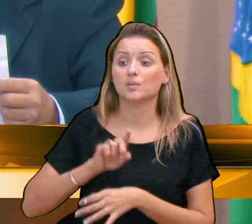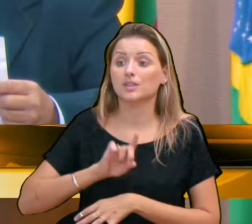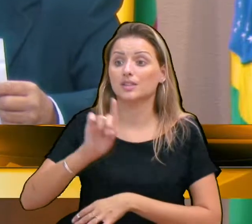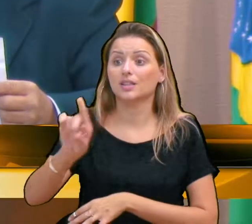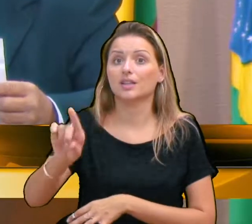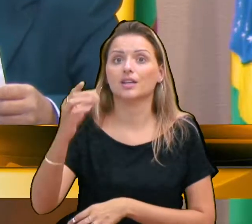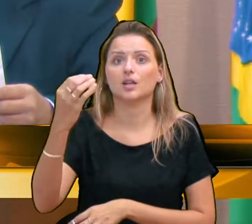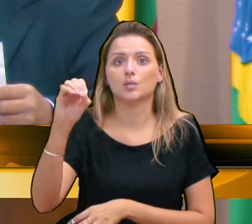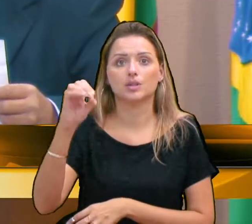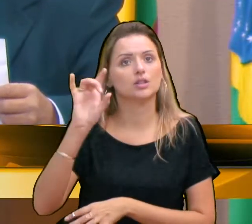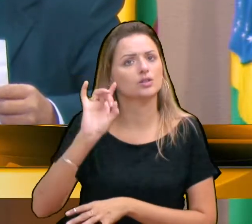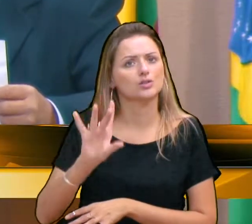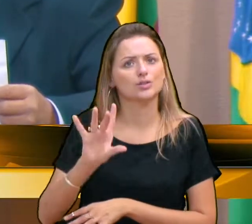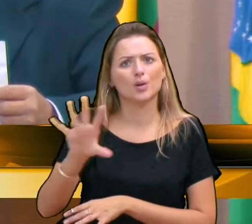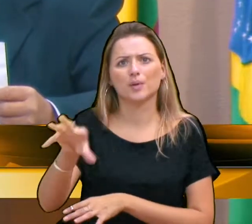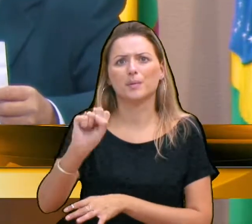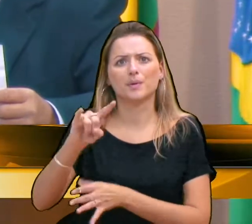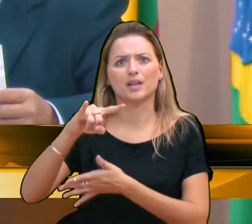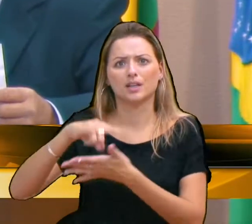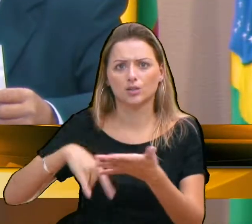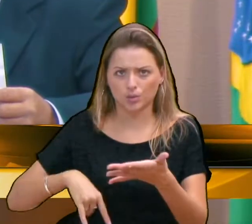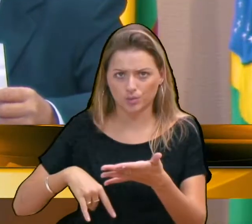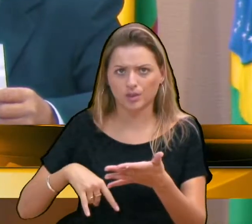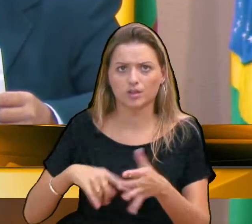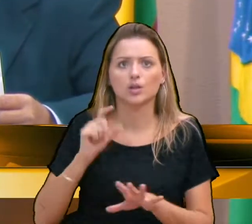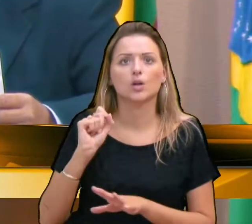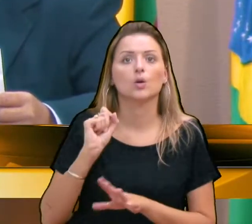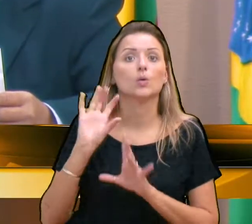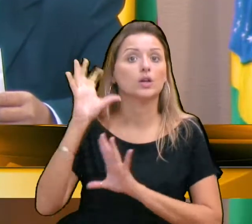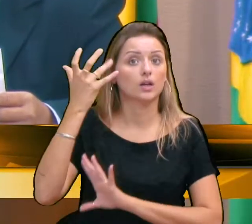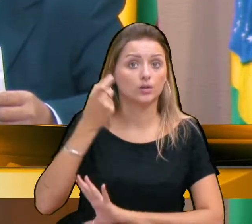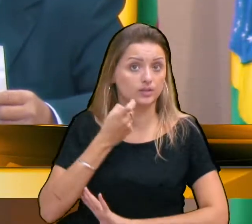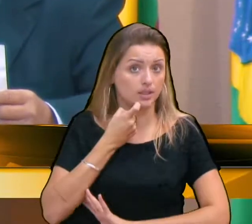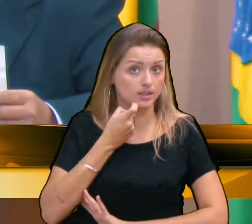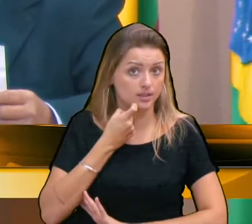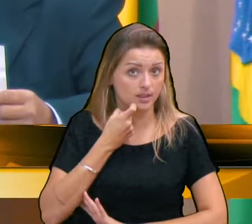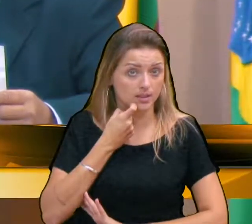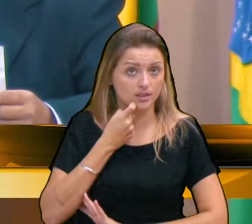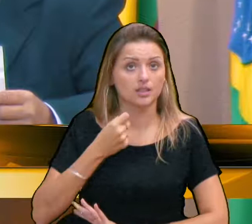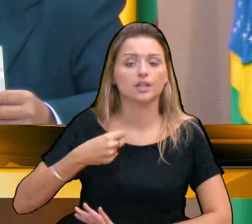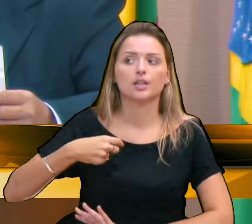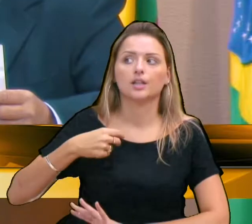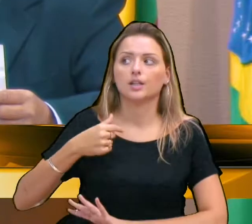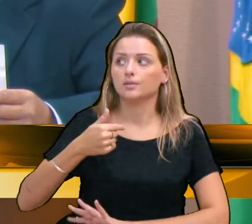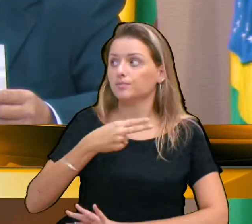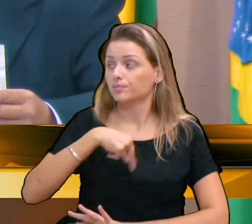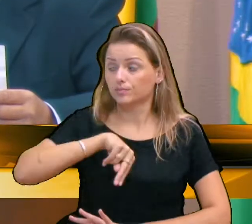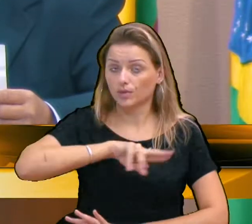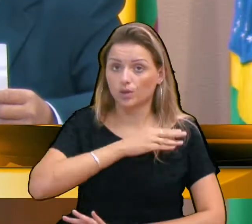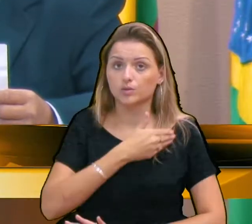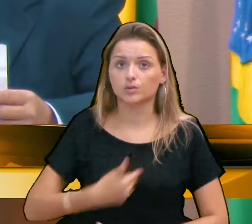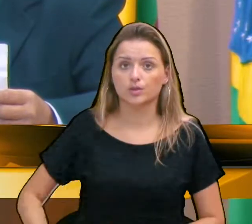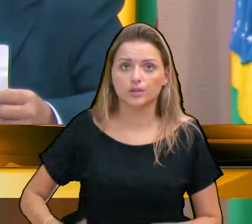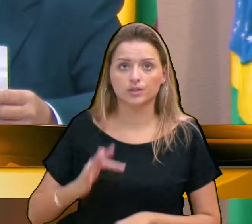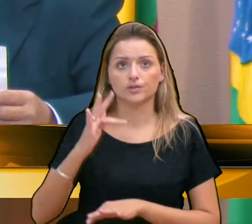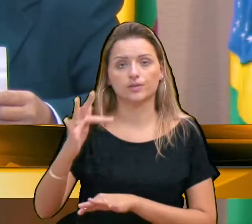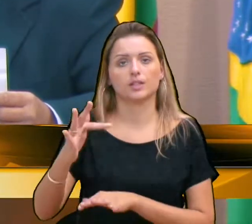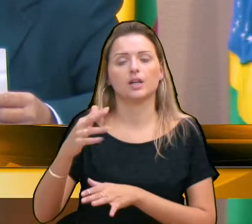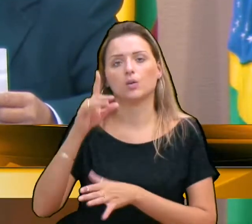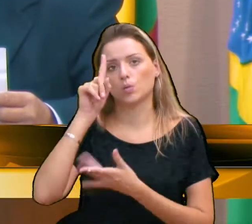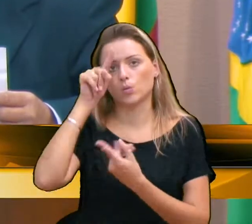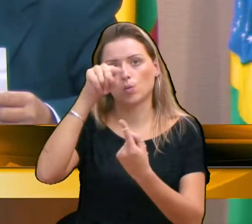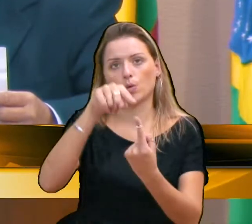Alegre somente para obter o documento. É o que vai ocorrer nessa sexta-feira. Colocamos nós à disposição com a finalidade